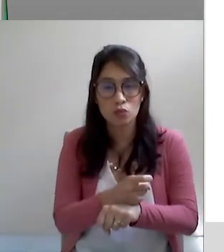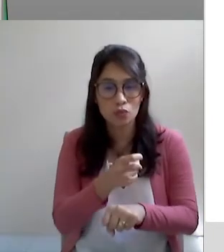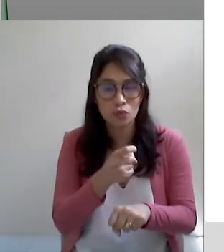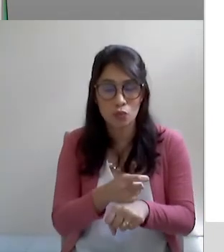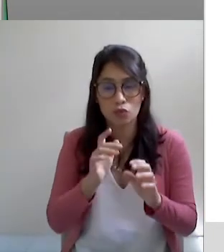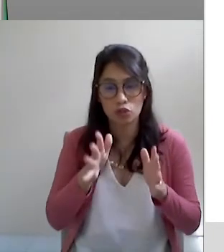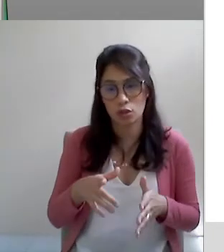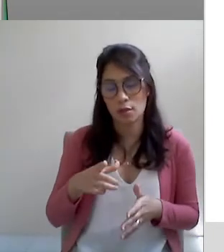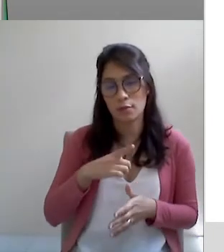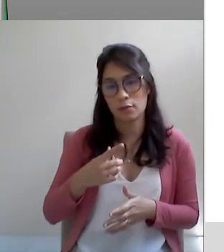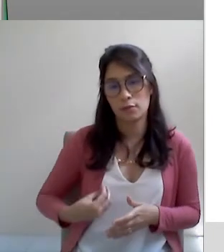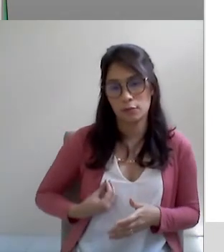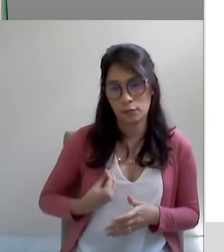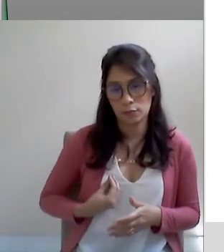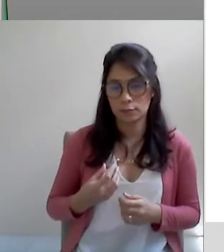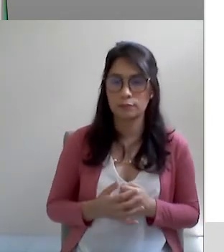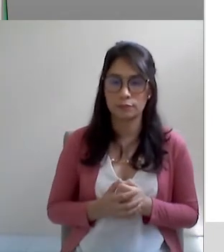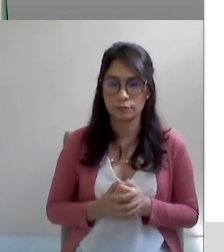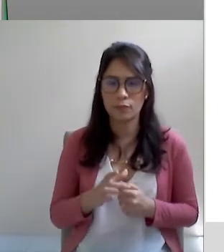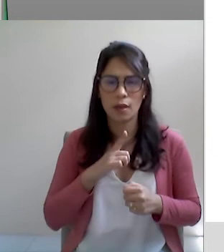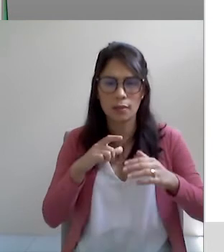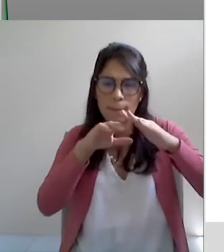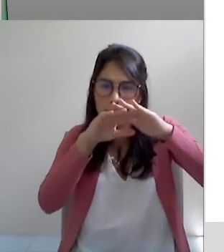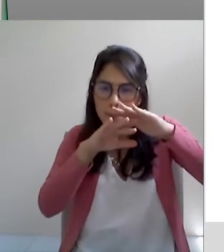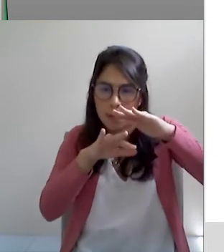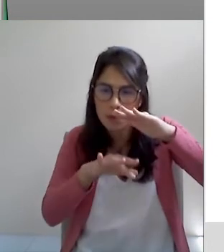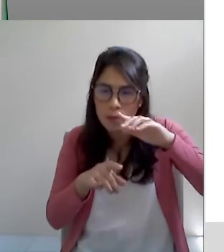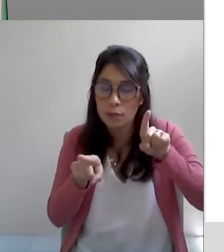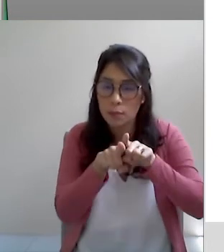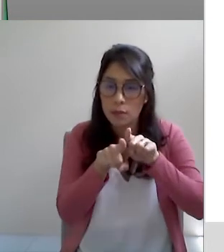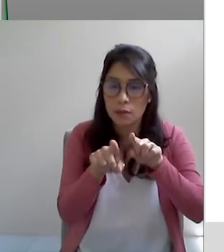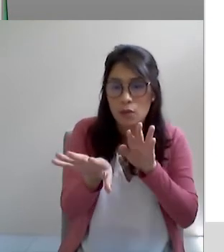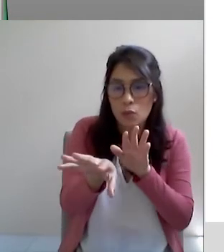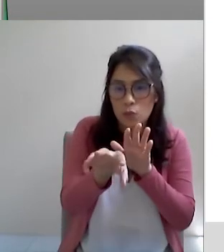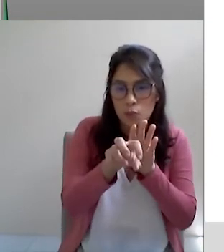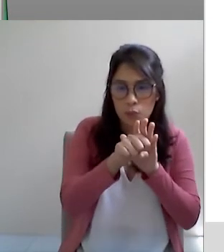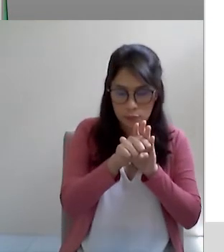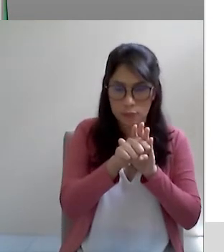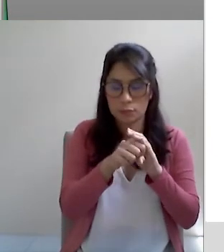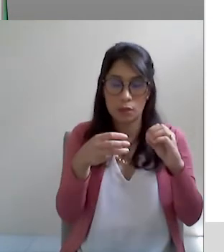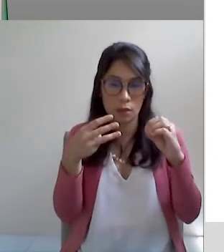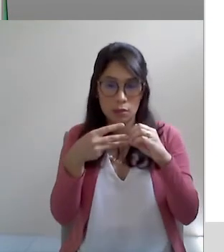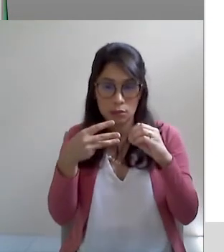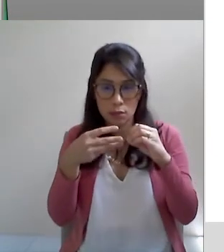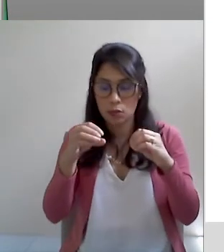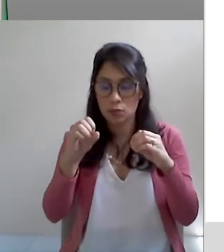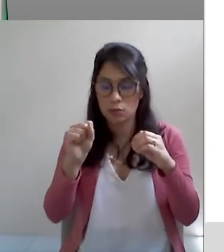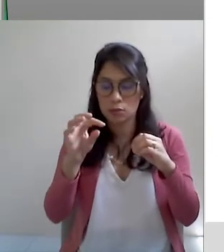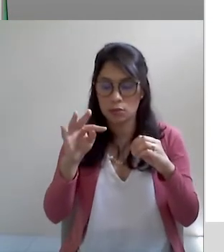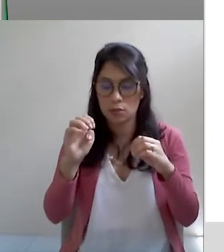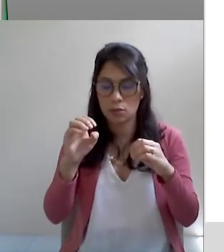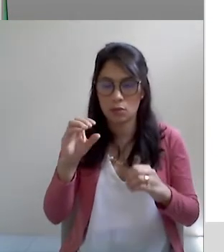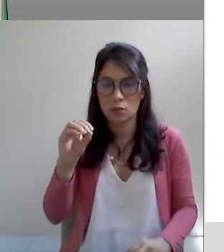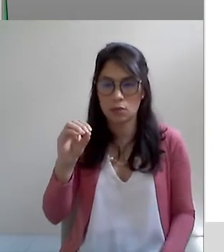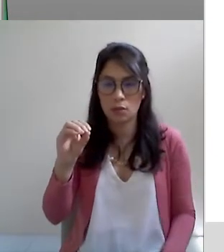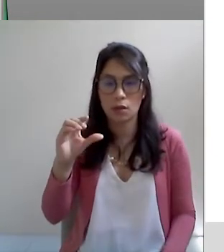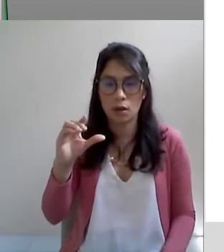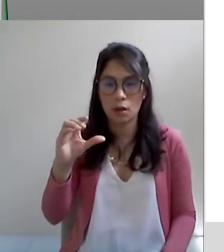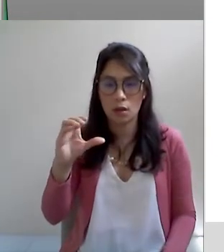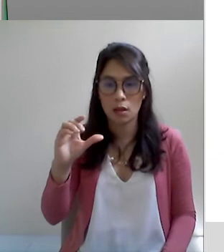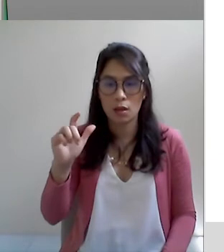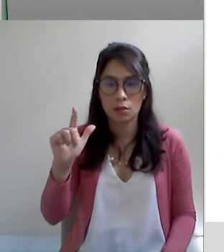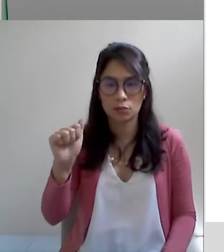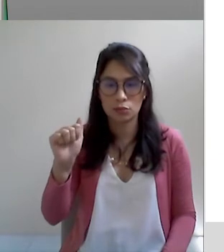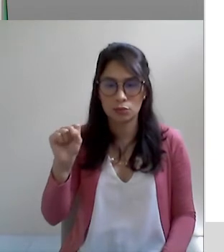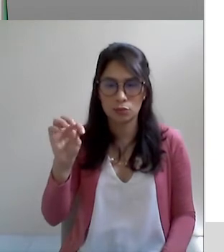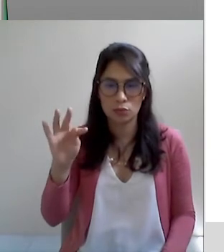pré-existente. Nos ossos, ocorrem processos recorrentes de deposição e reabsorção. Os osteoclastos são as